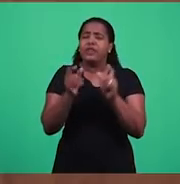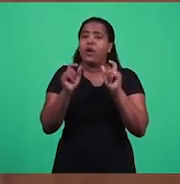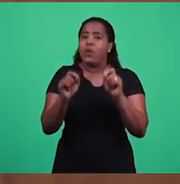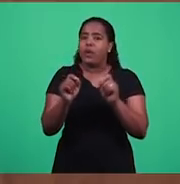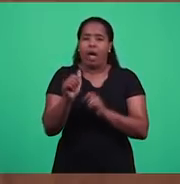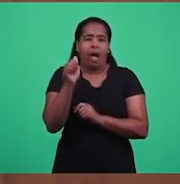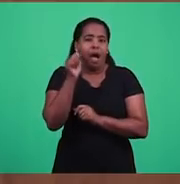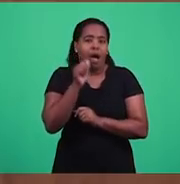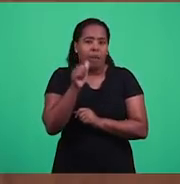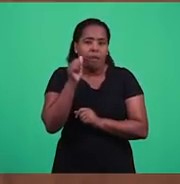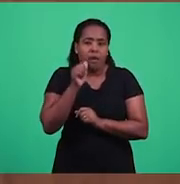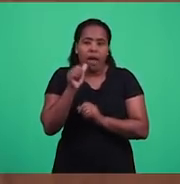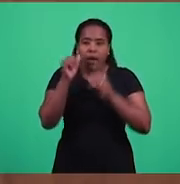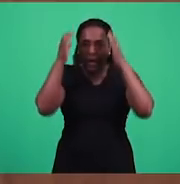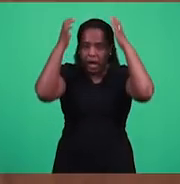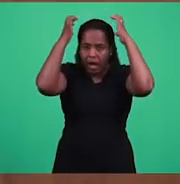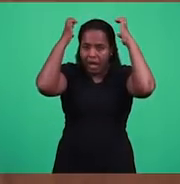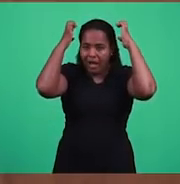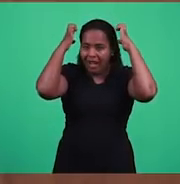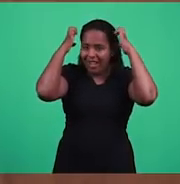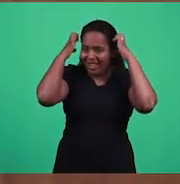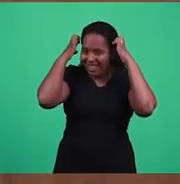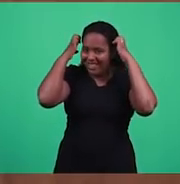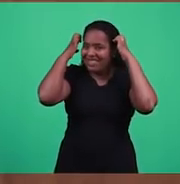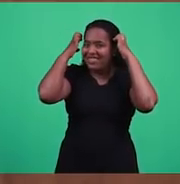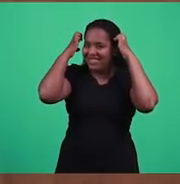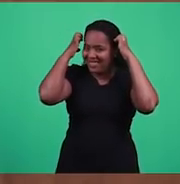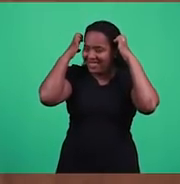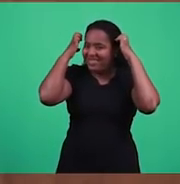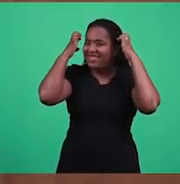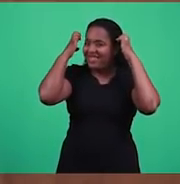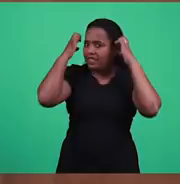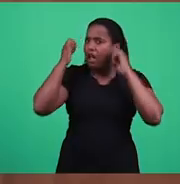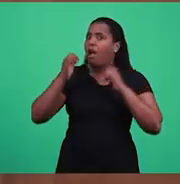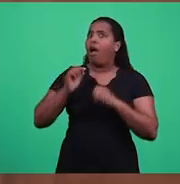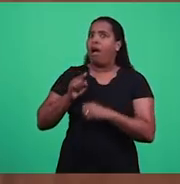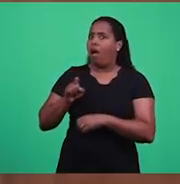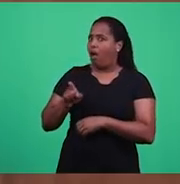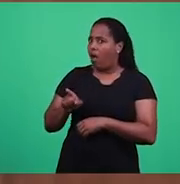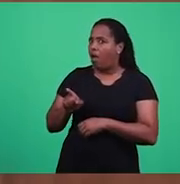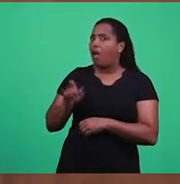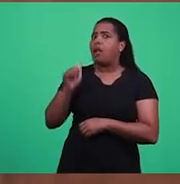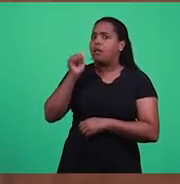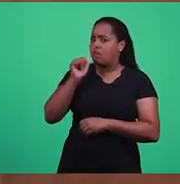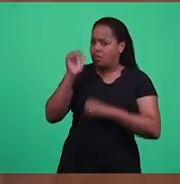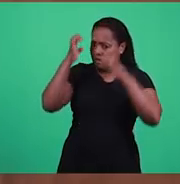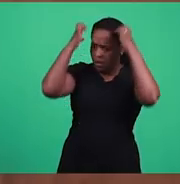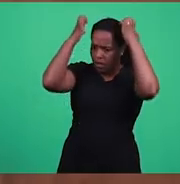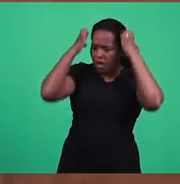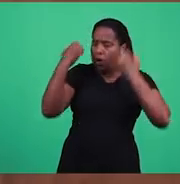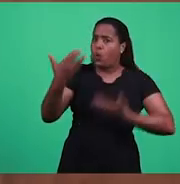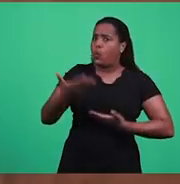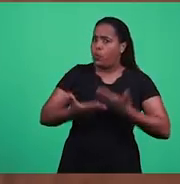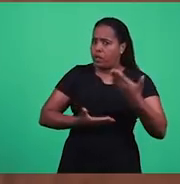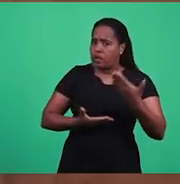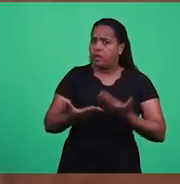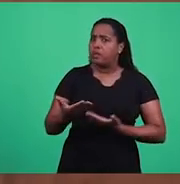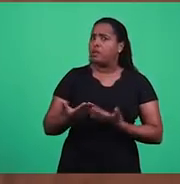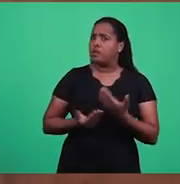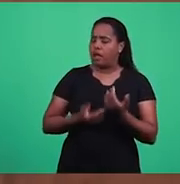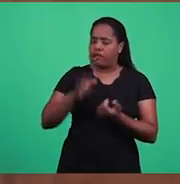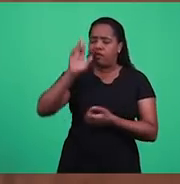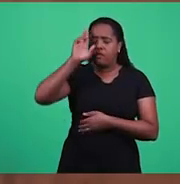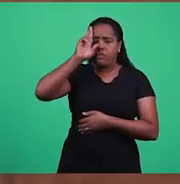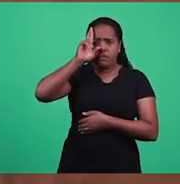Esther. Amém? Então, Esther foi uma serva do Senhor. Esther,